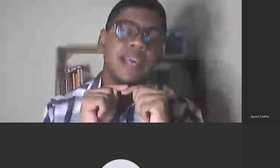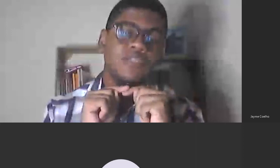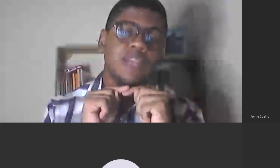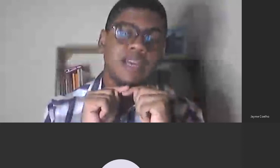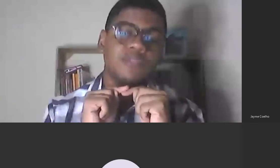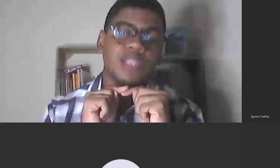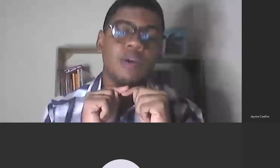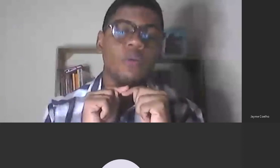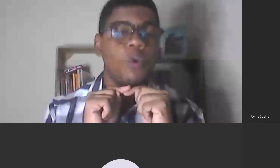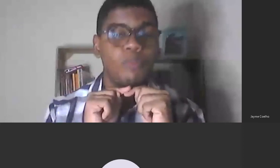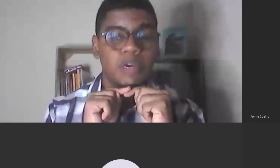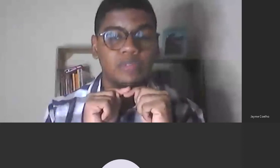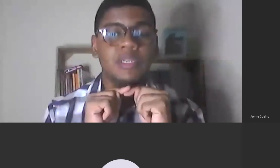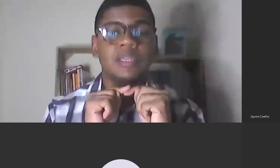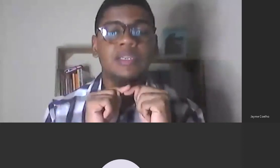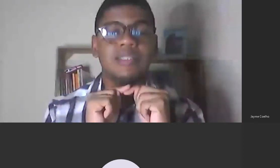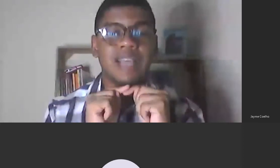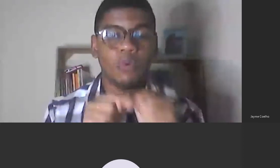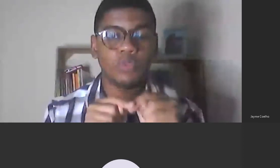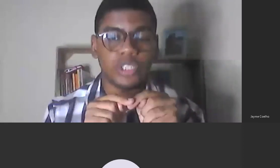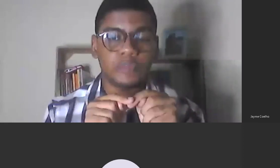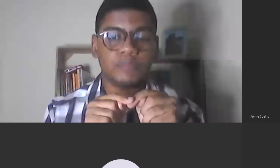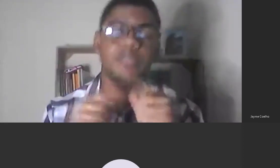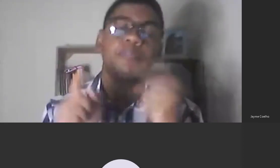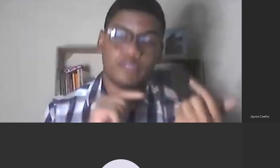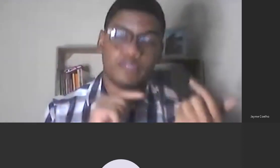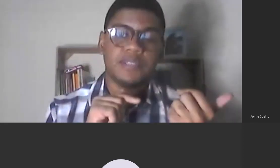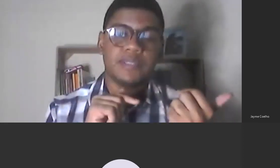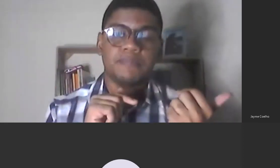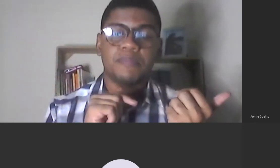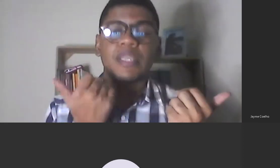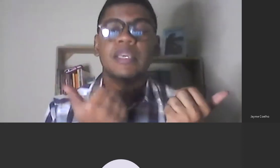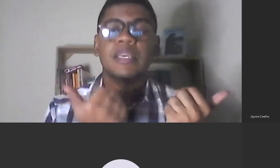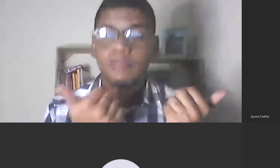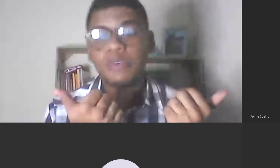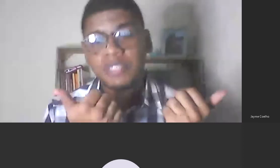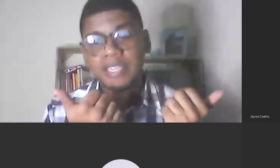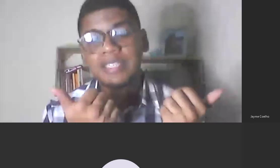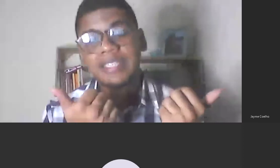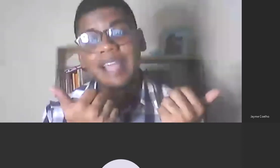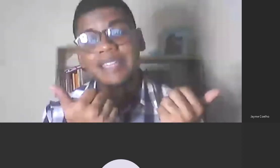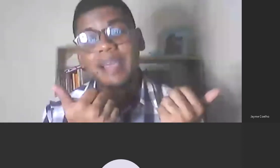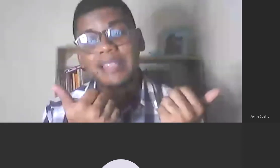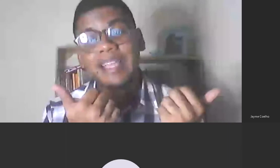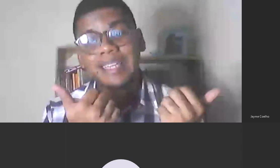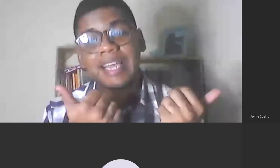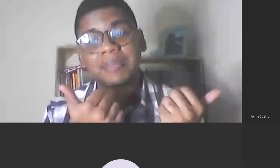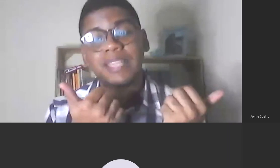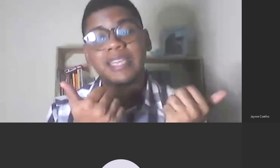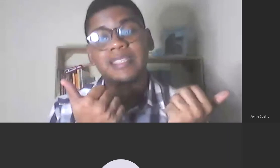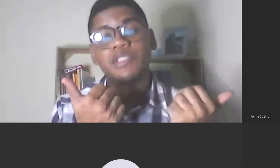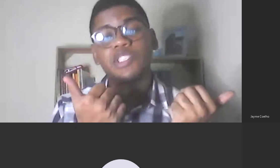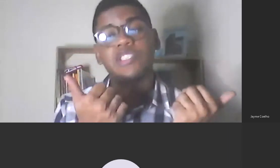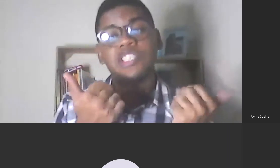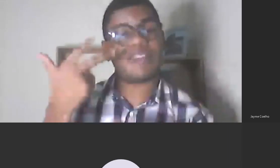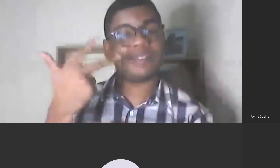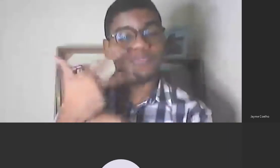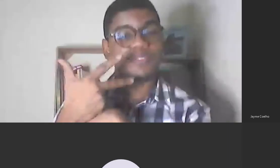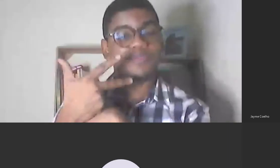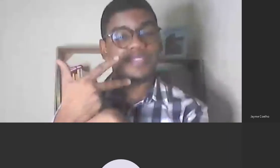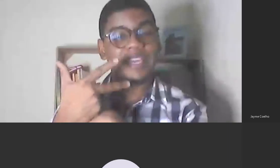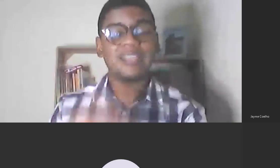sinais relacionados, então, a corpo humano e saúde e profissões. Gostei dessa ideia também, tá aí na questão